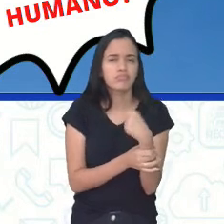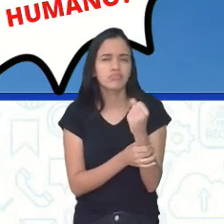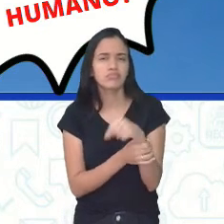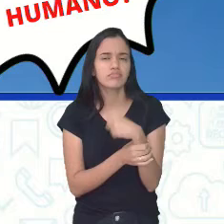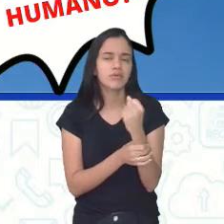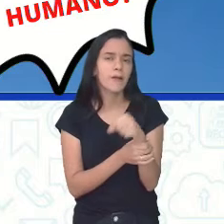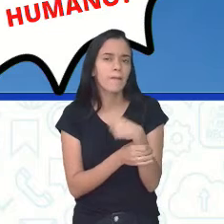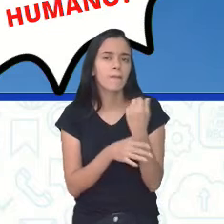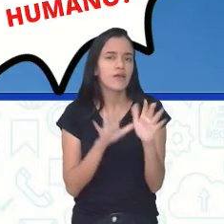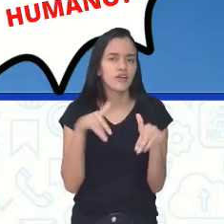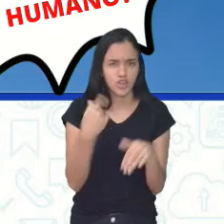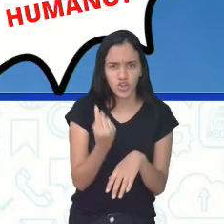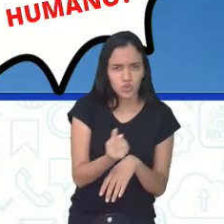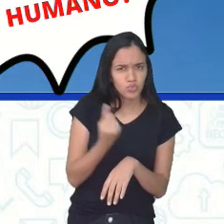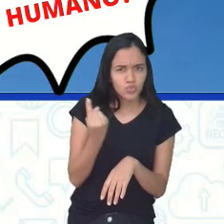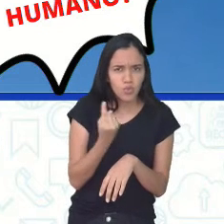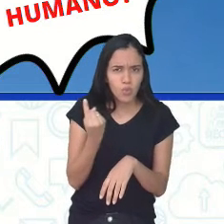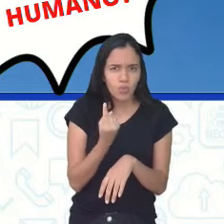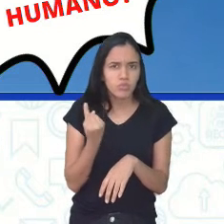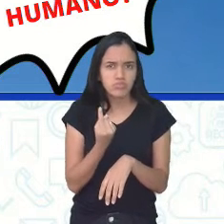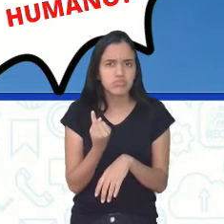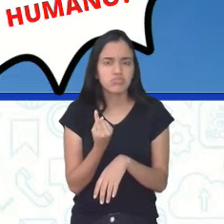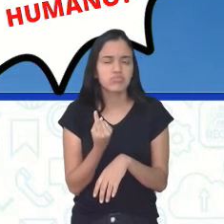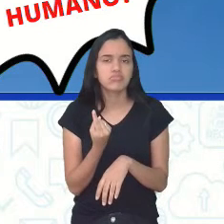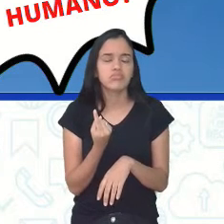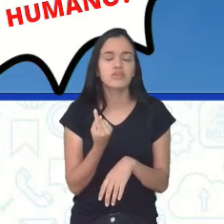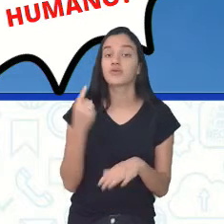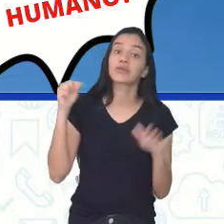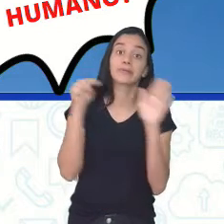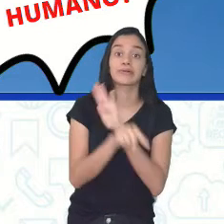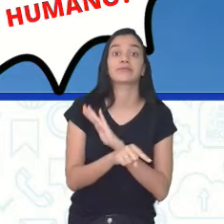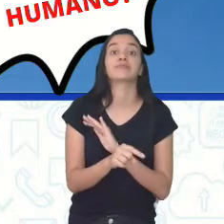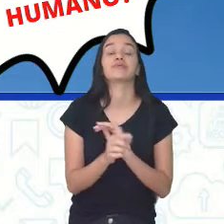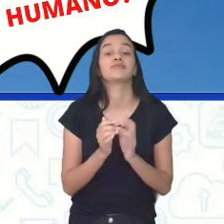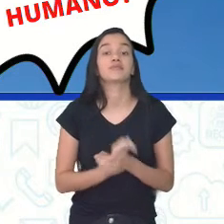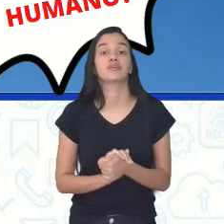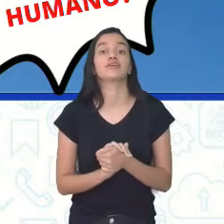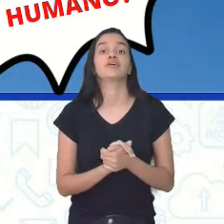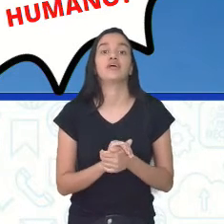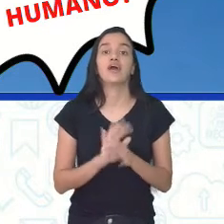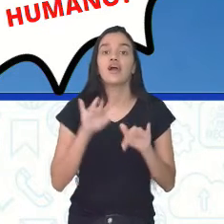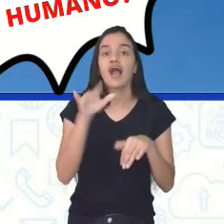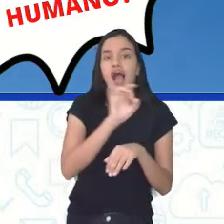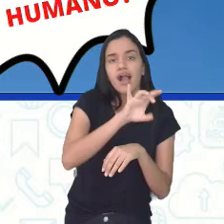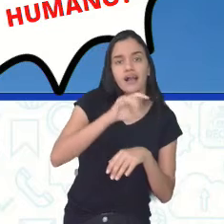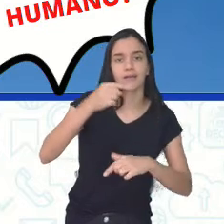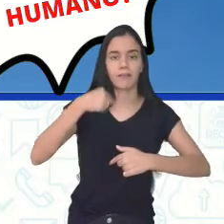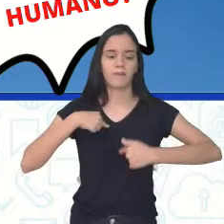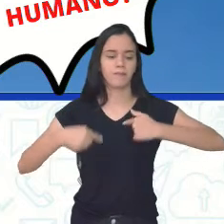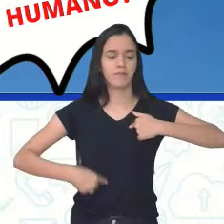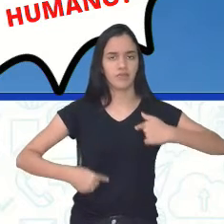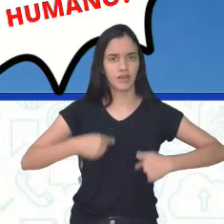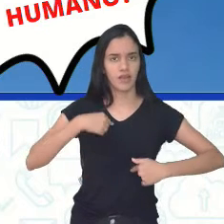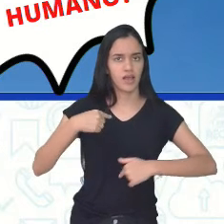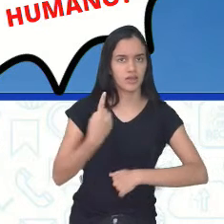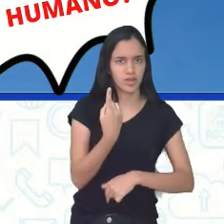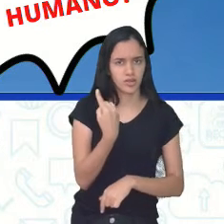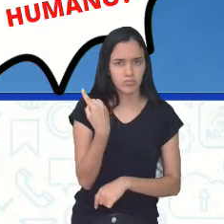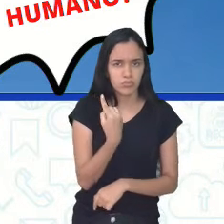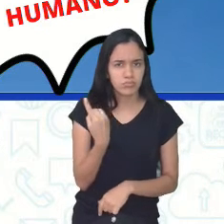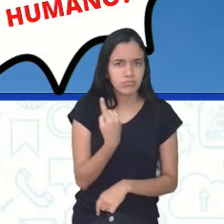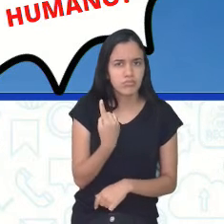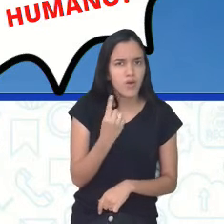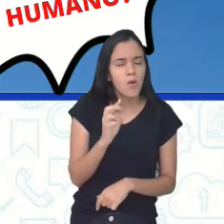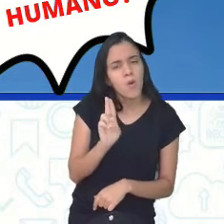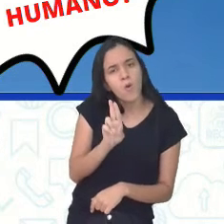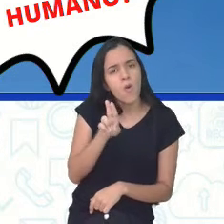coordena? Será que eles fazem sozinho? Aí vem outra pergunta sobre órgãos. Cada órgão trabalha isoladamente